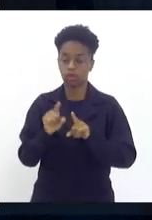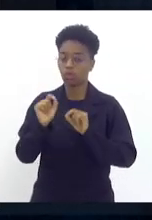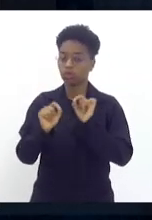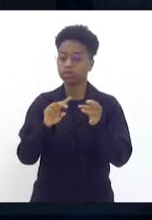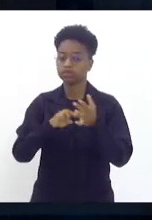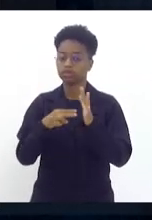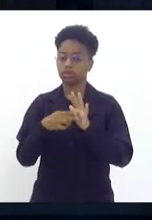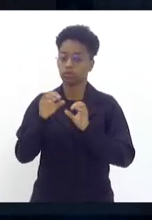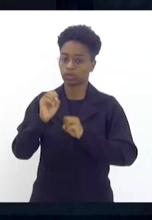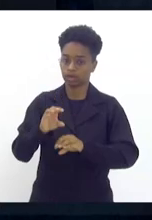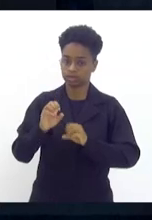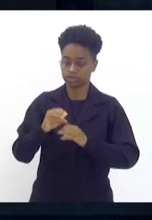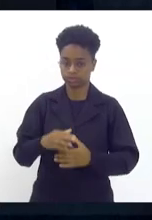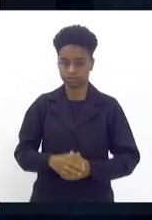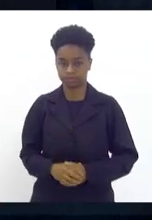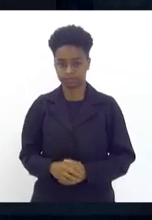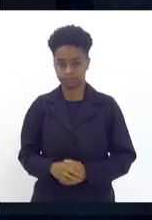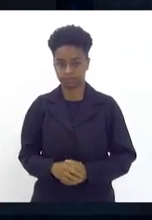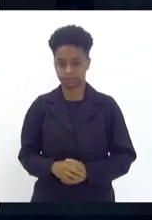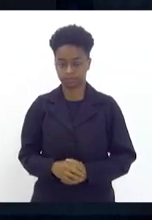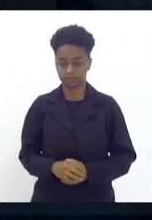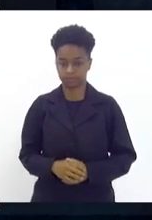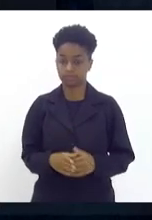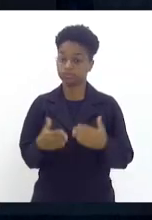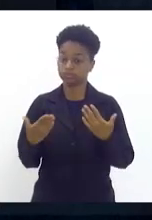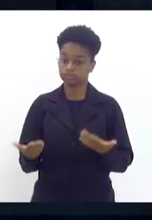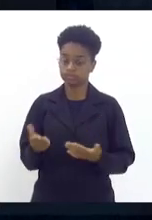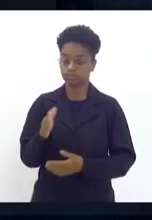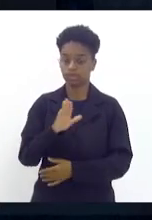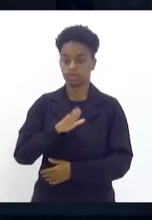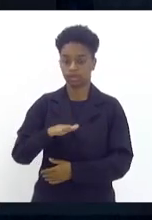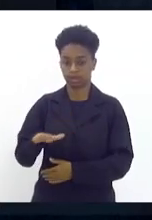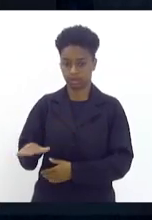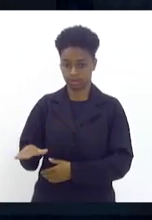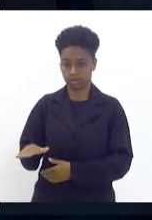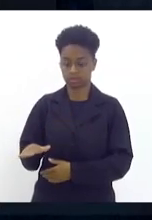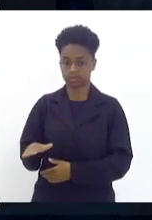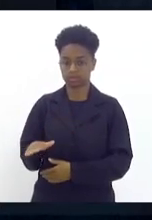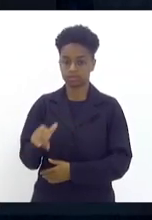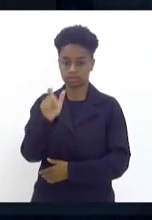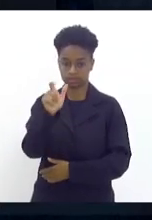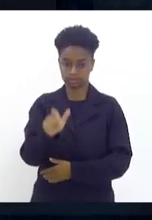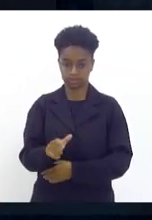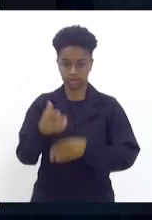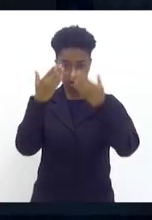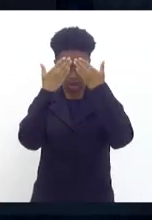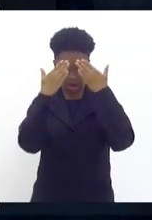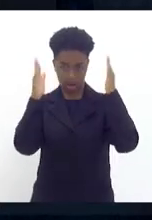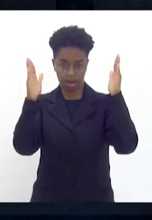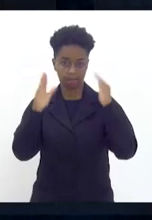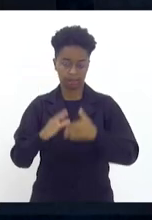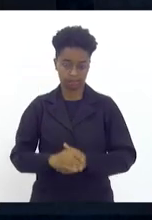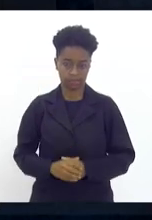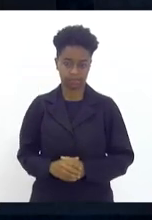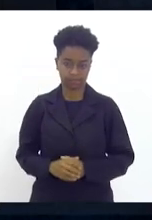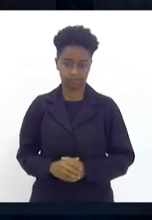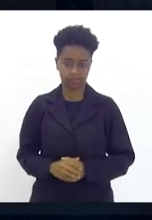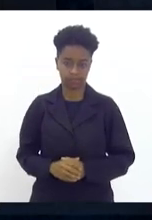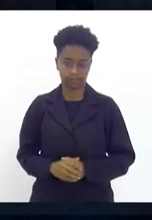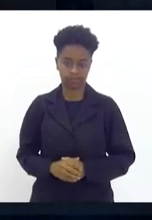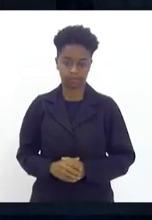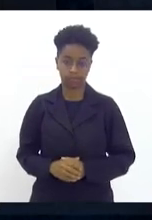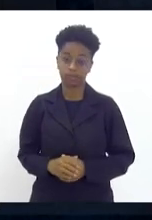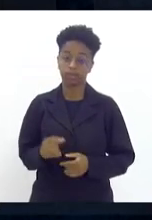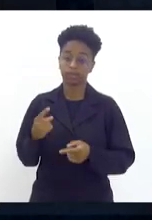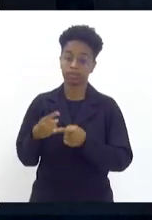educação. Então, a criança, né, ela é um ser aberto que está lá